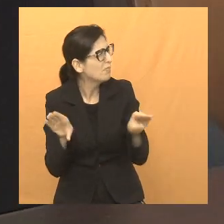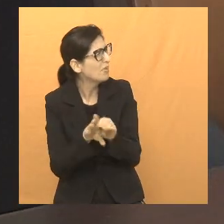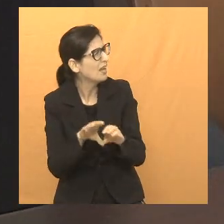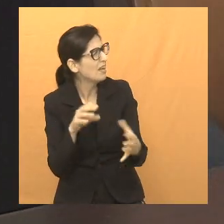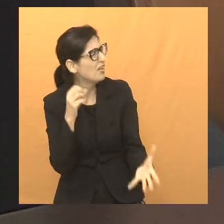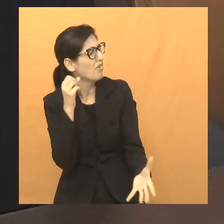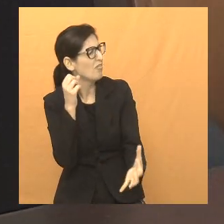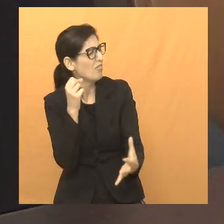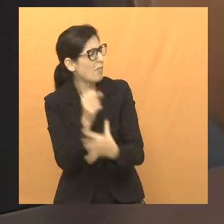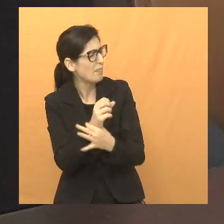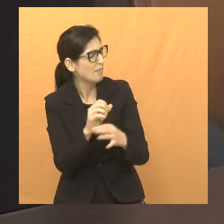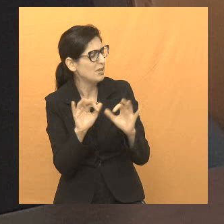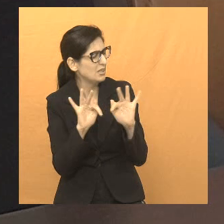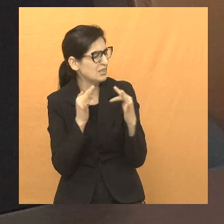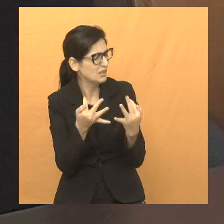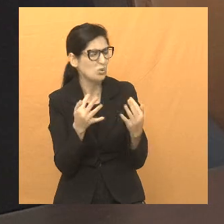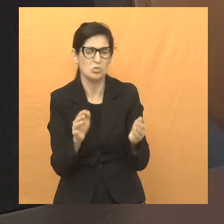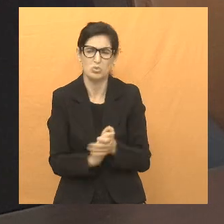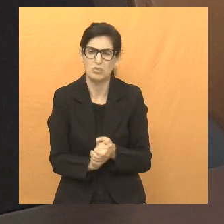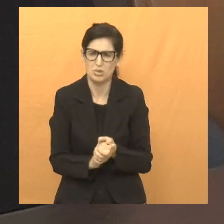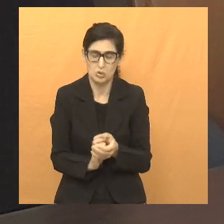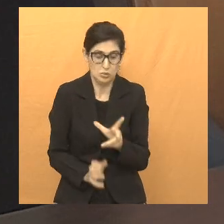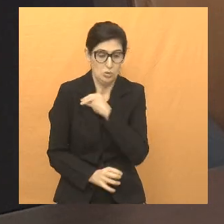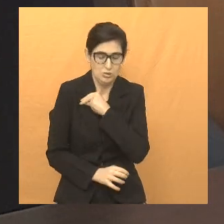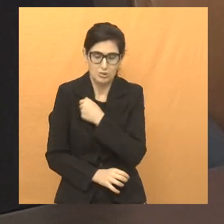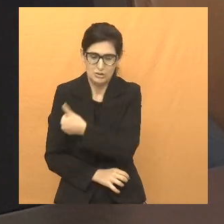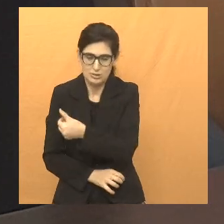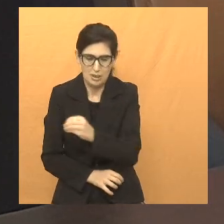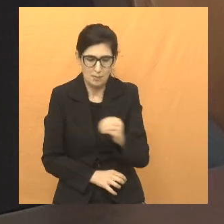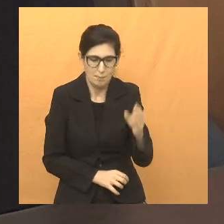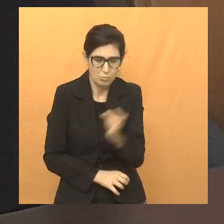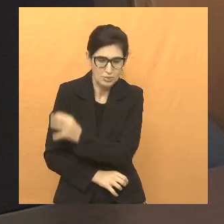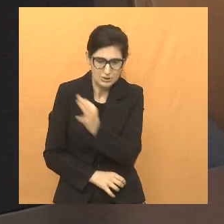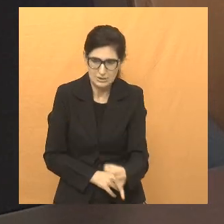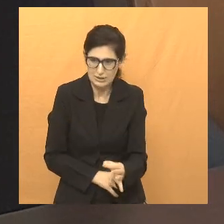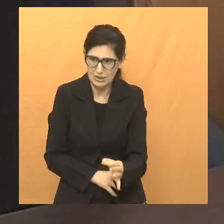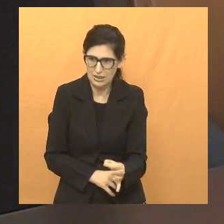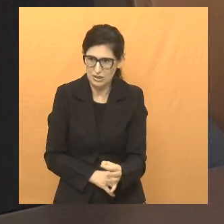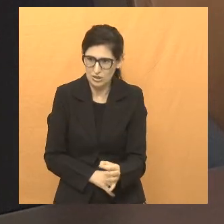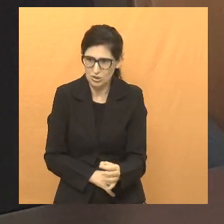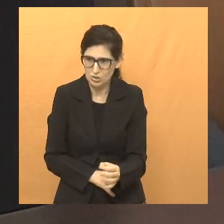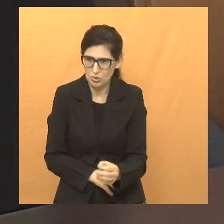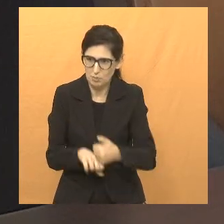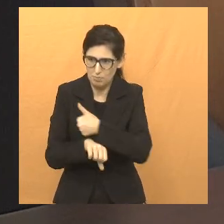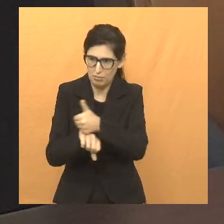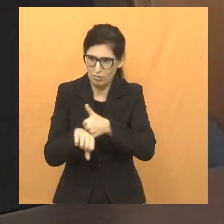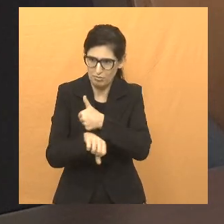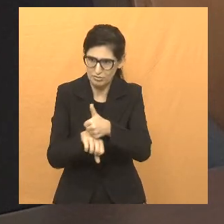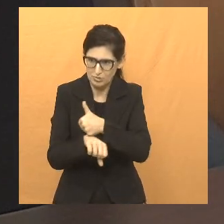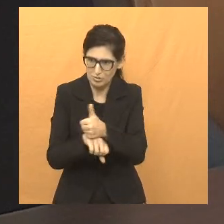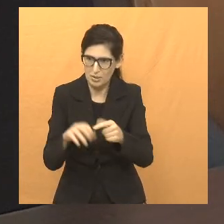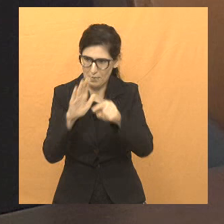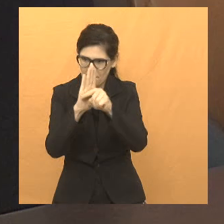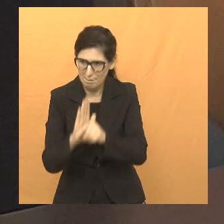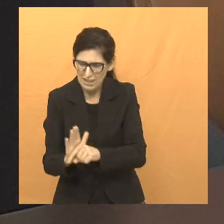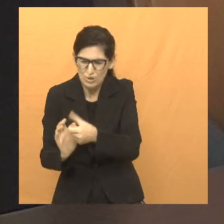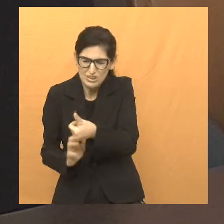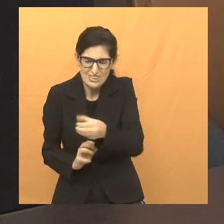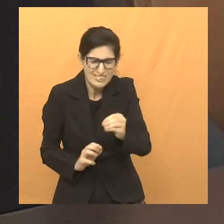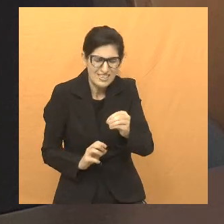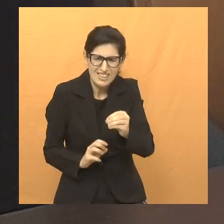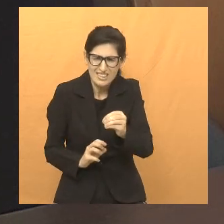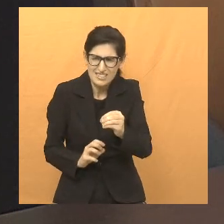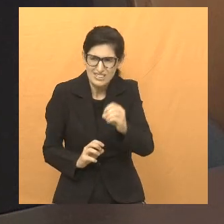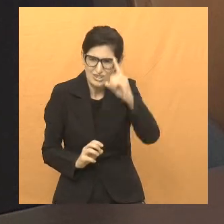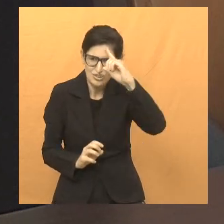me chama a atenção esse incremento de 100% das assistentes sociais, que em torno de menos de 60 dias. Então,